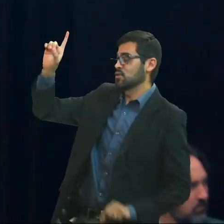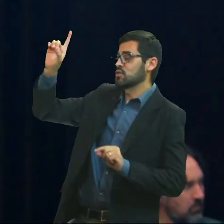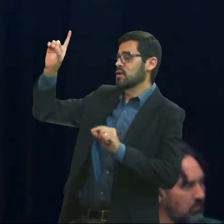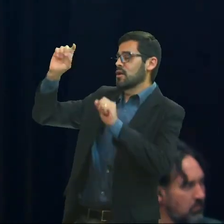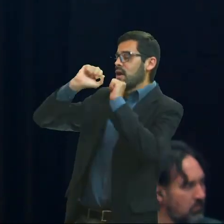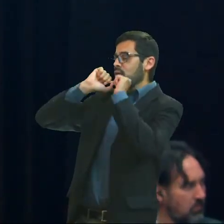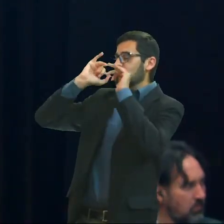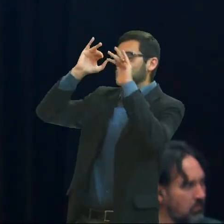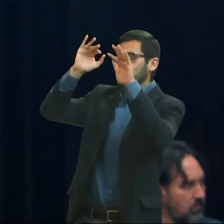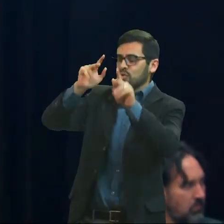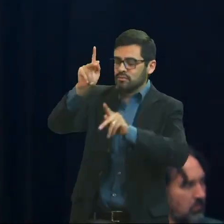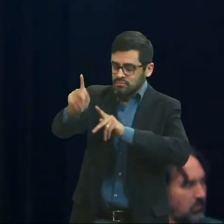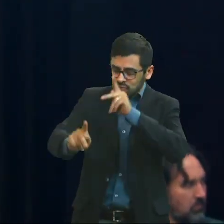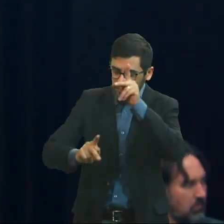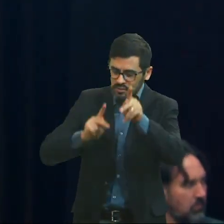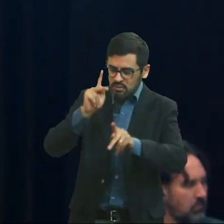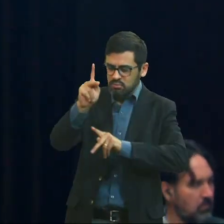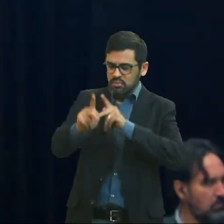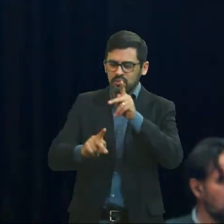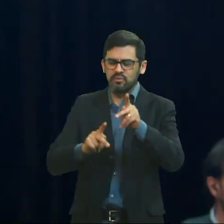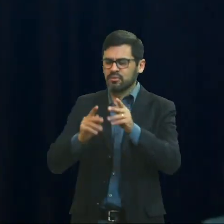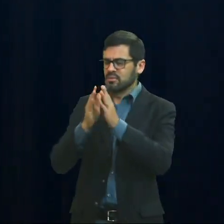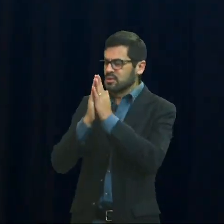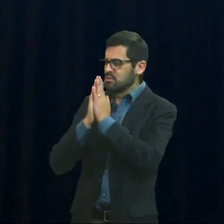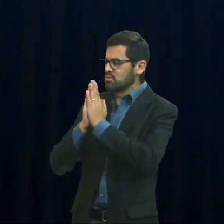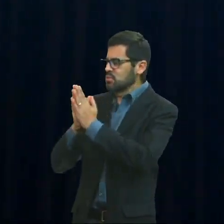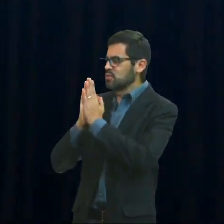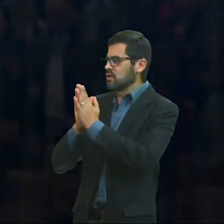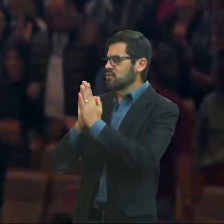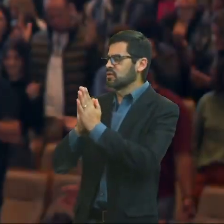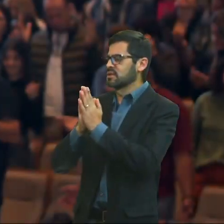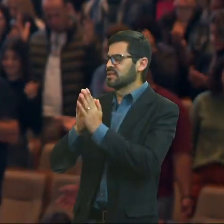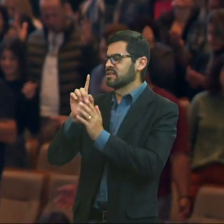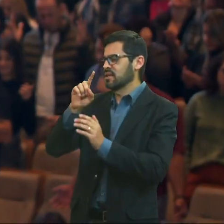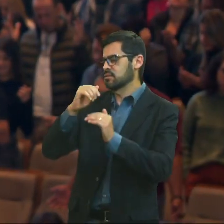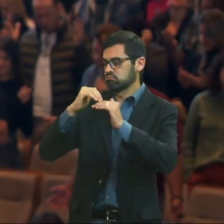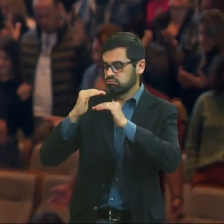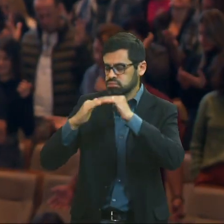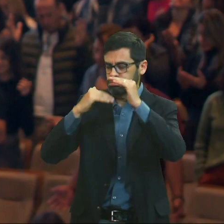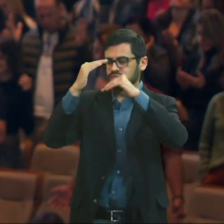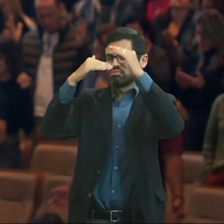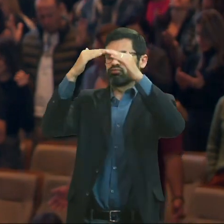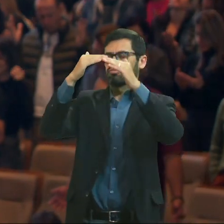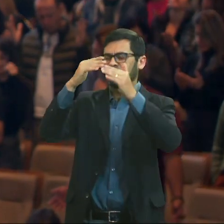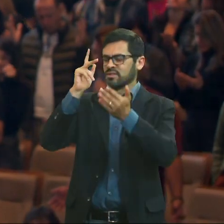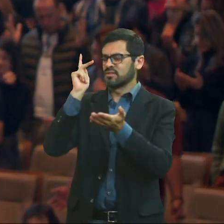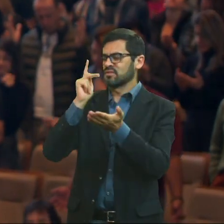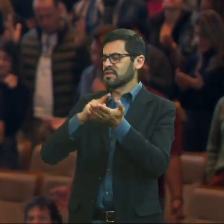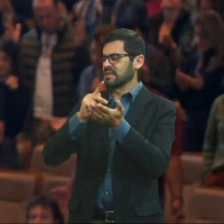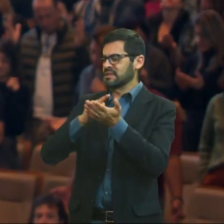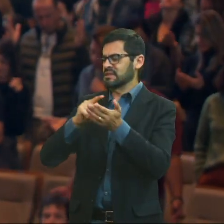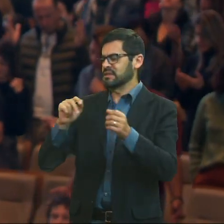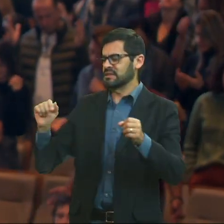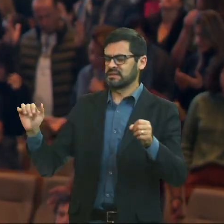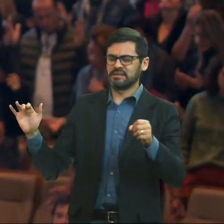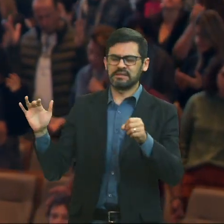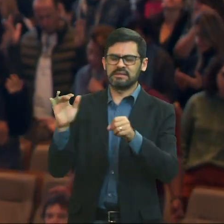povo prosperar. Deus, que eles sejam bem-sucedidos, que eles sejam fartos, que eles